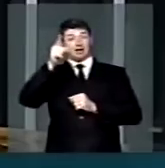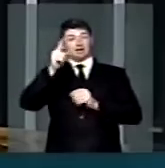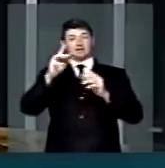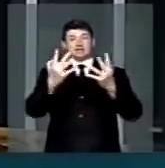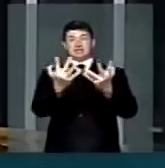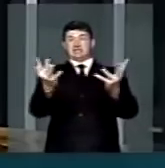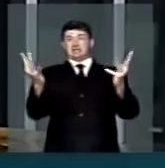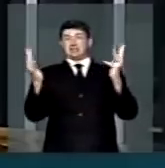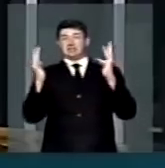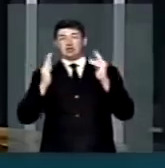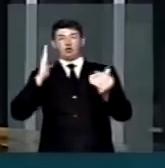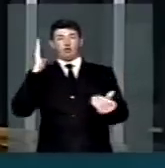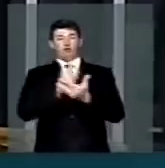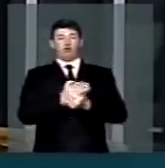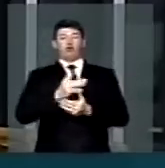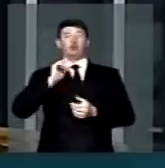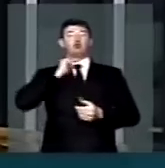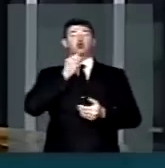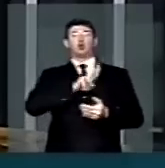cercou, fichou,